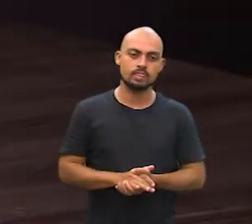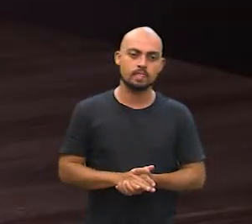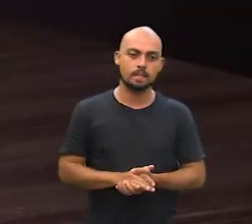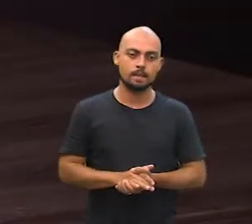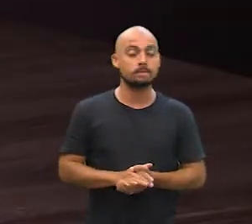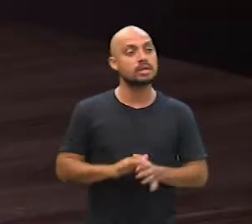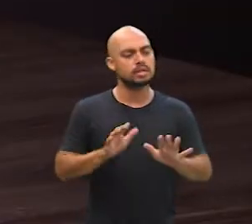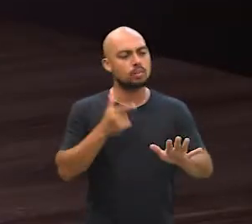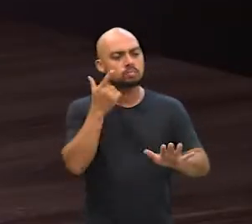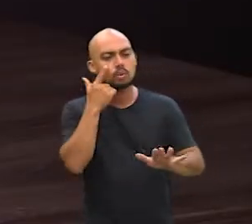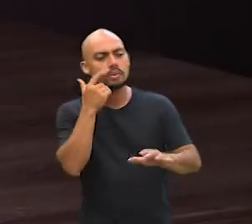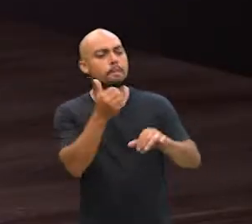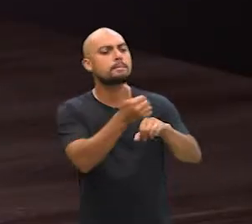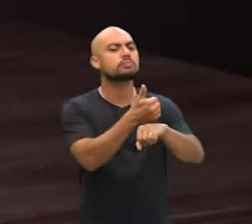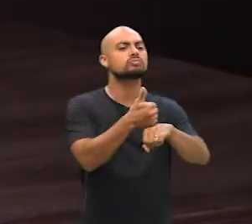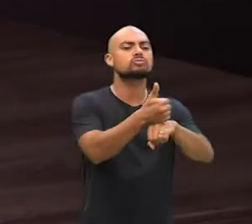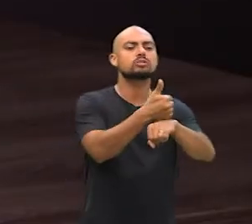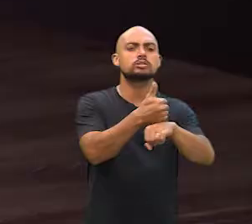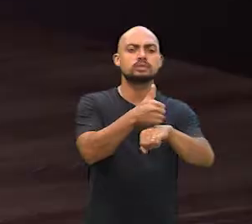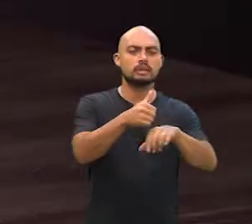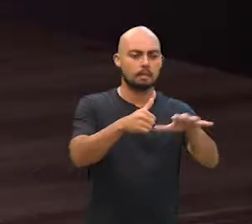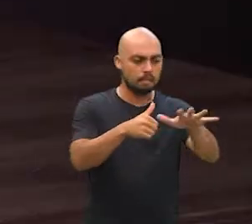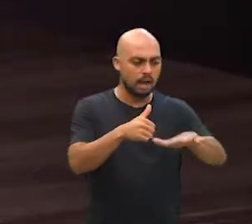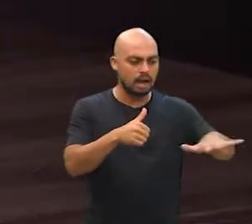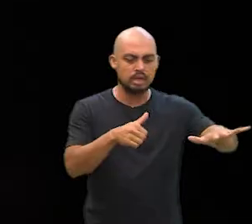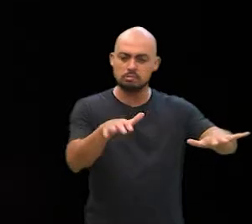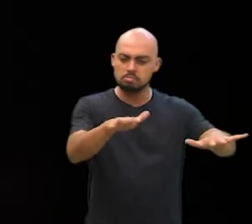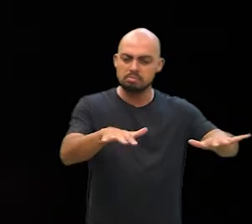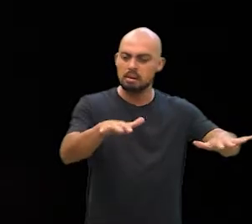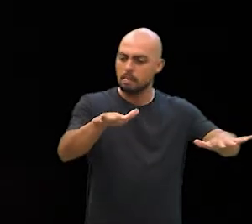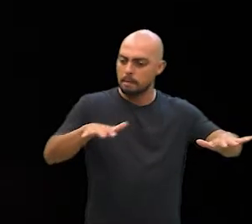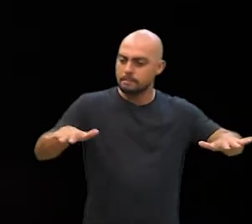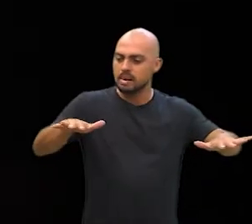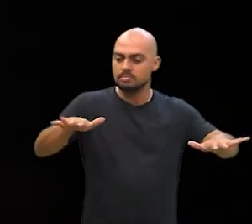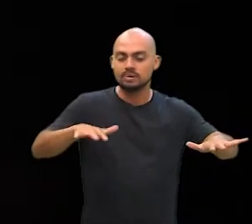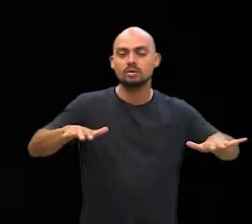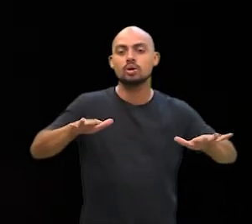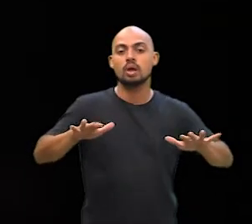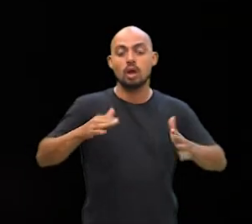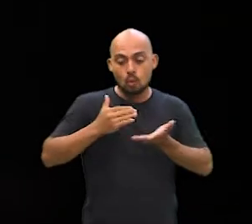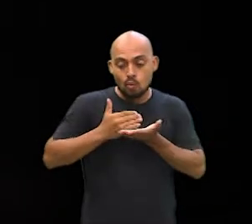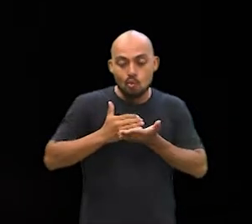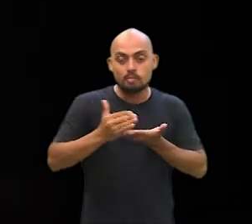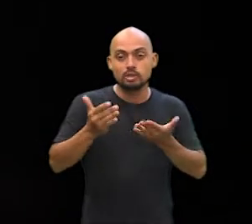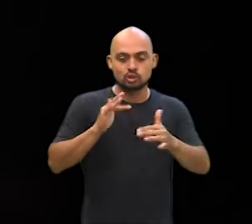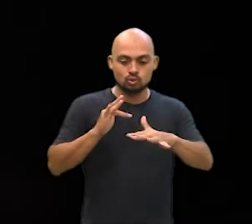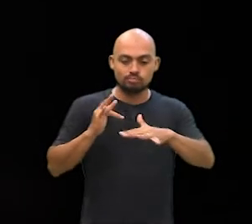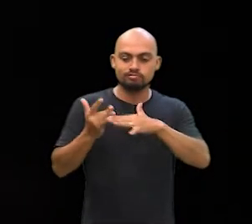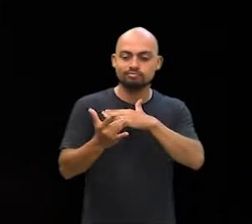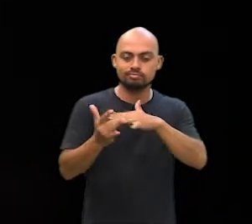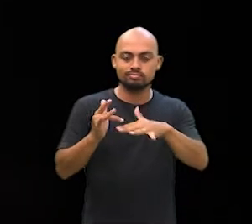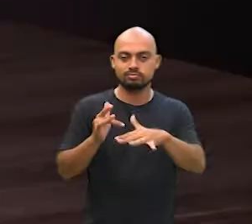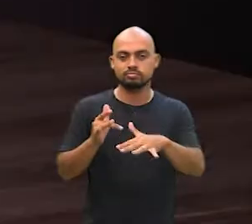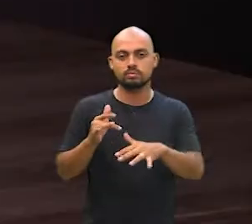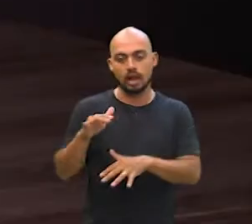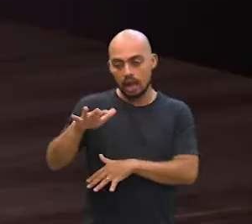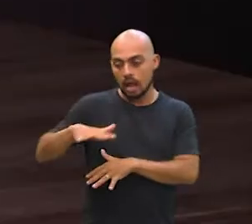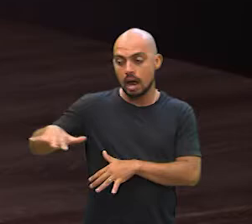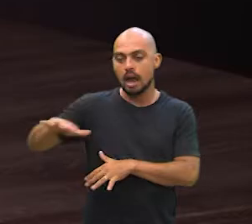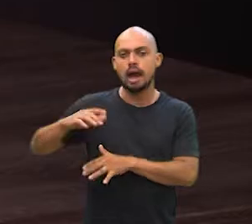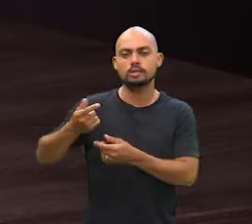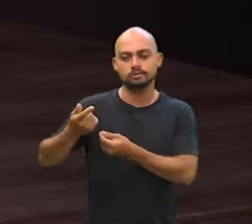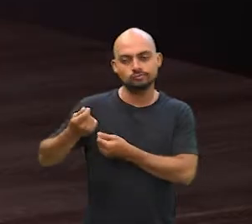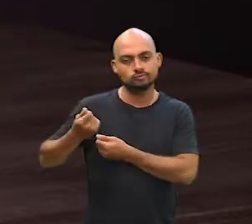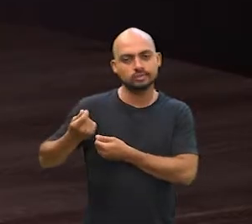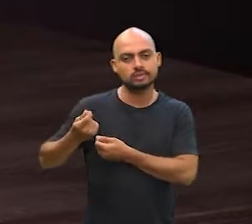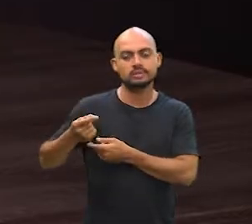vários profissionais de tantas áreas começaram a usar, por exemplo, as redes sociais, até mesmo na área de finanças, muitos começaram